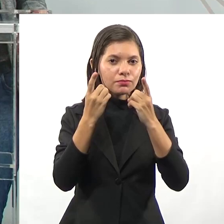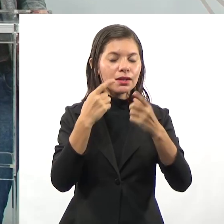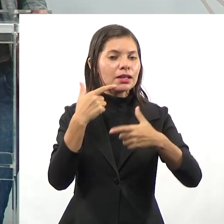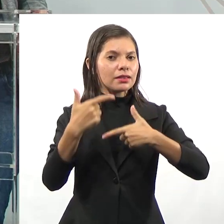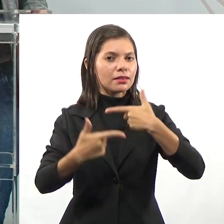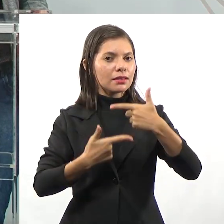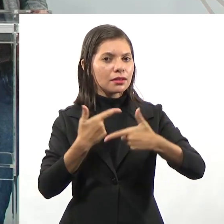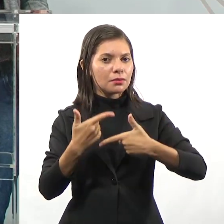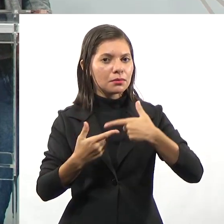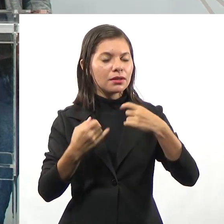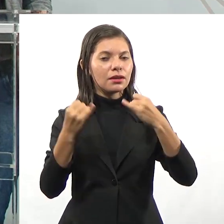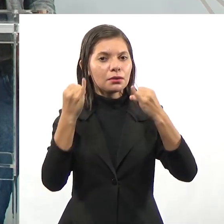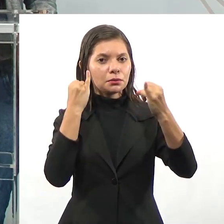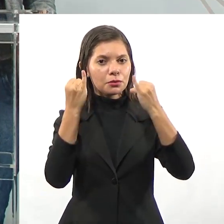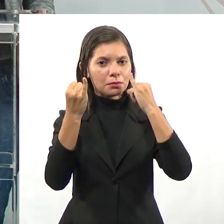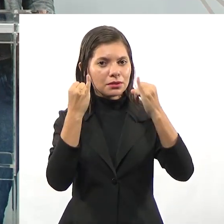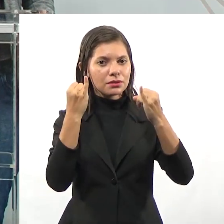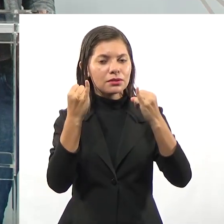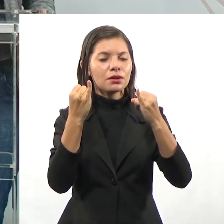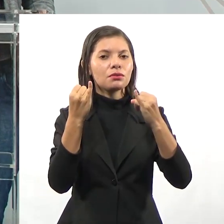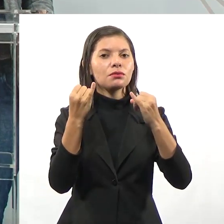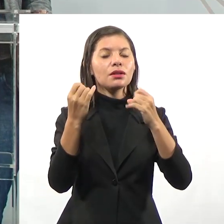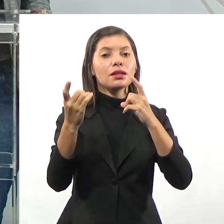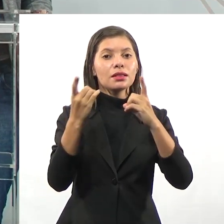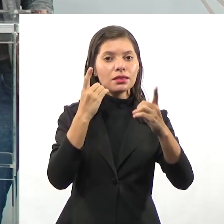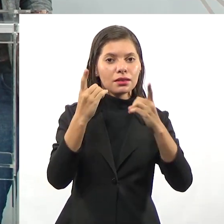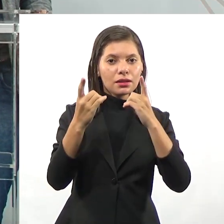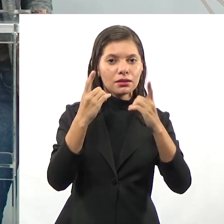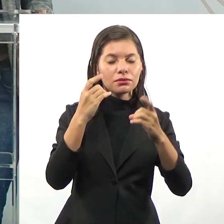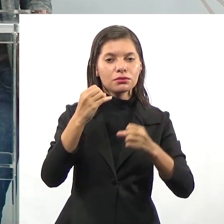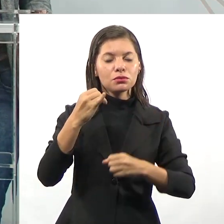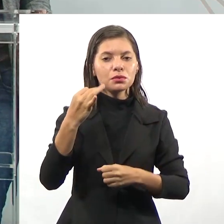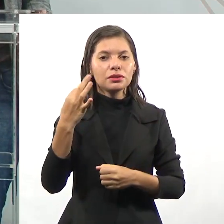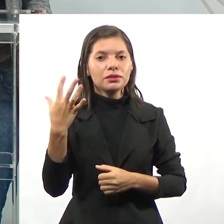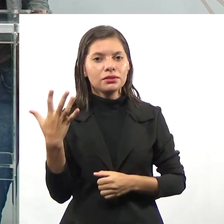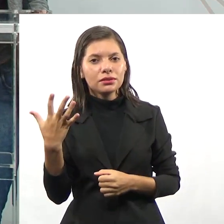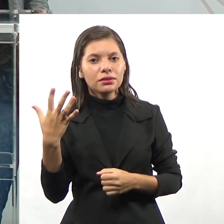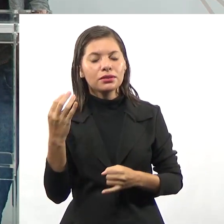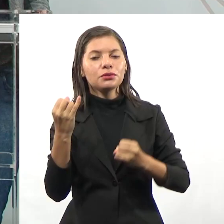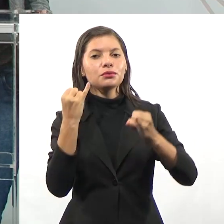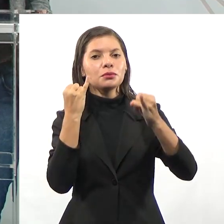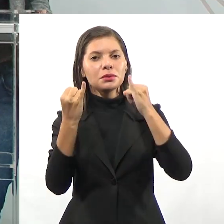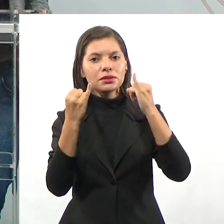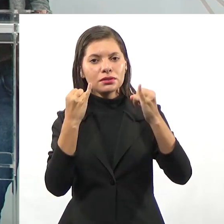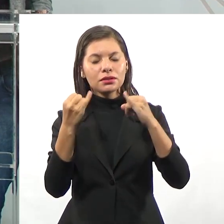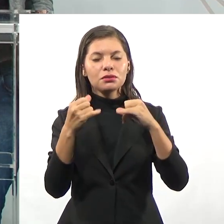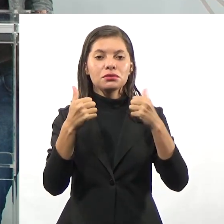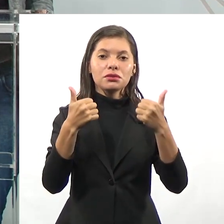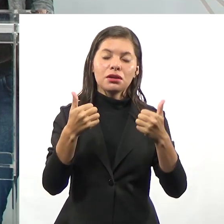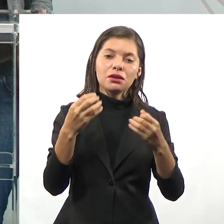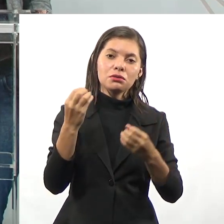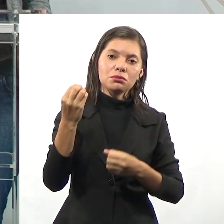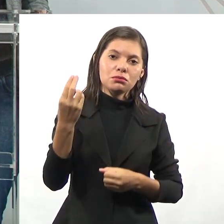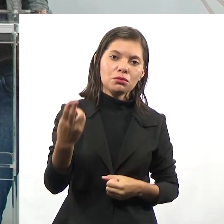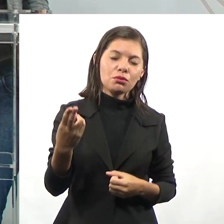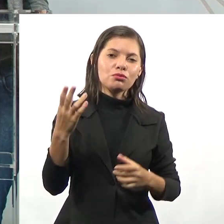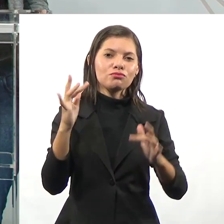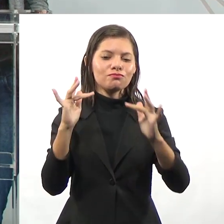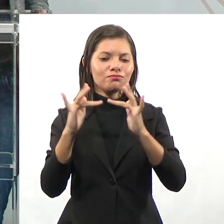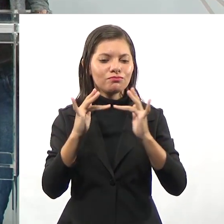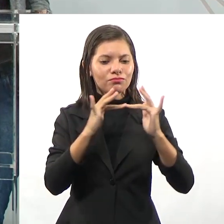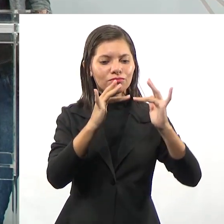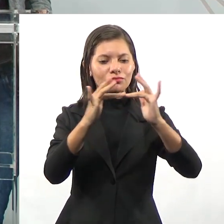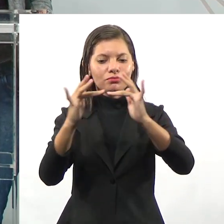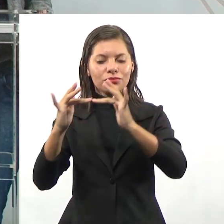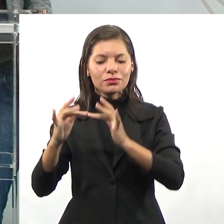domínio desses dados, é trabalhar com informações em cima de dados para te dar, seja informação mais precisa, ou seja, para